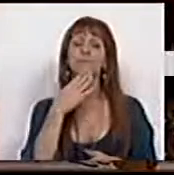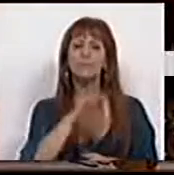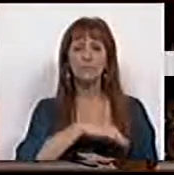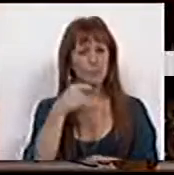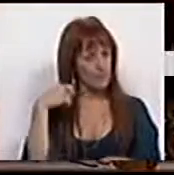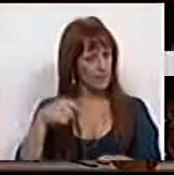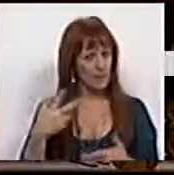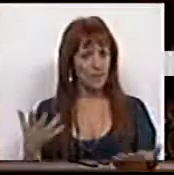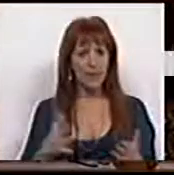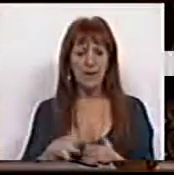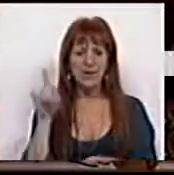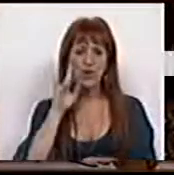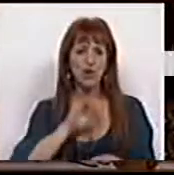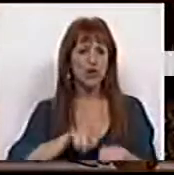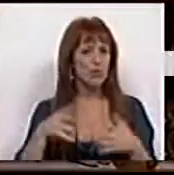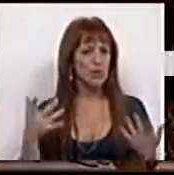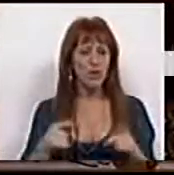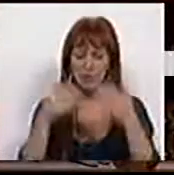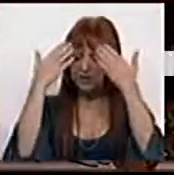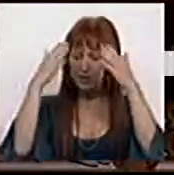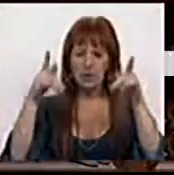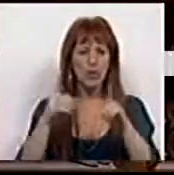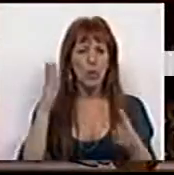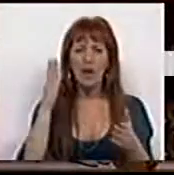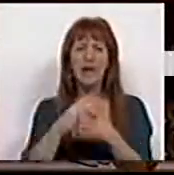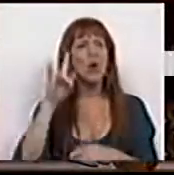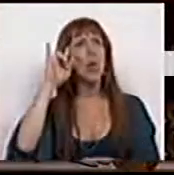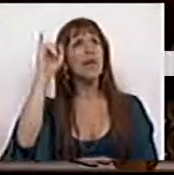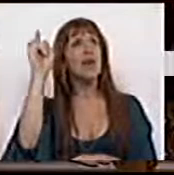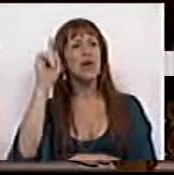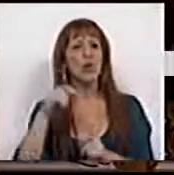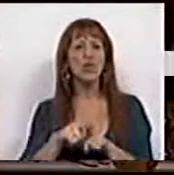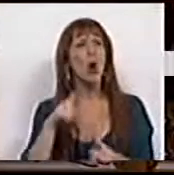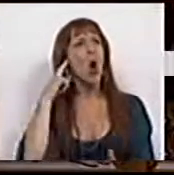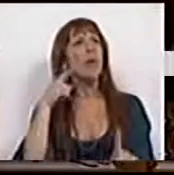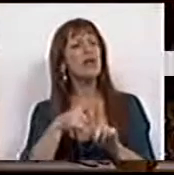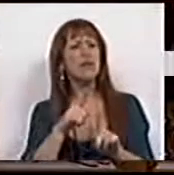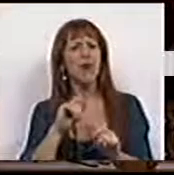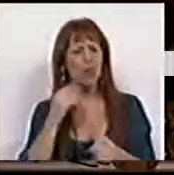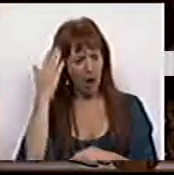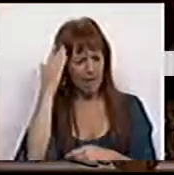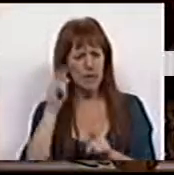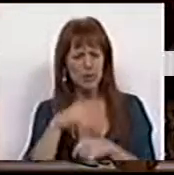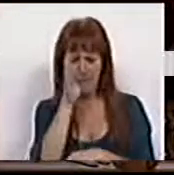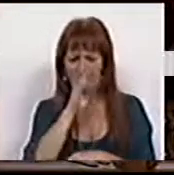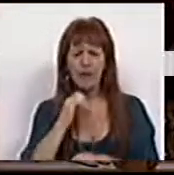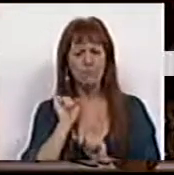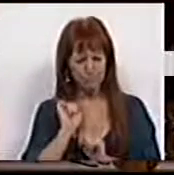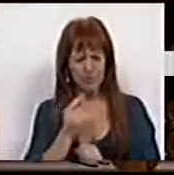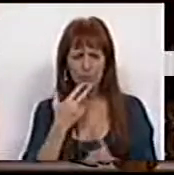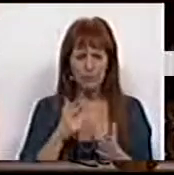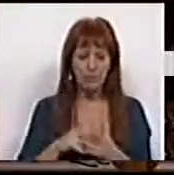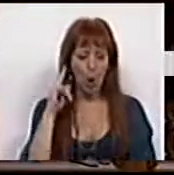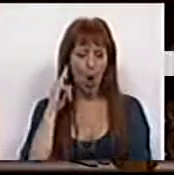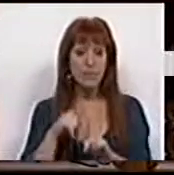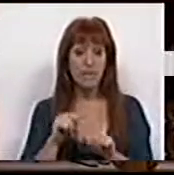Obrigado, Sr. Presidente. Senhoras e senhores deputados, a democracia não é só uma ideia ou um objetivo, é um pressuposto e uma prática concreta.